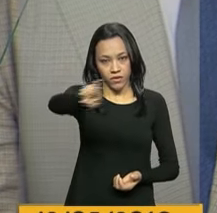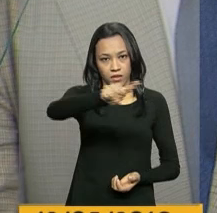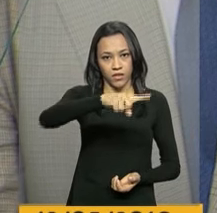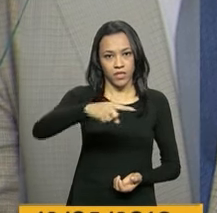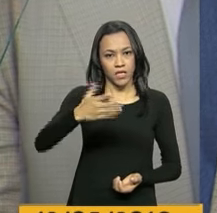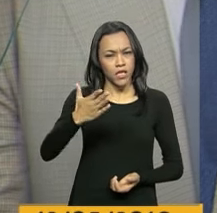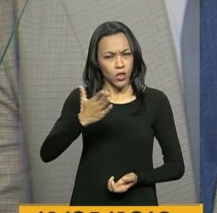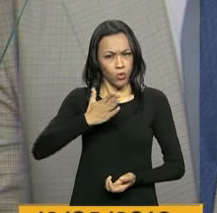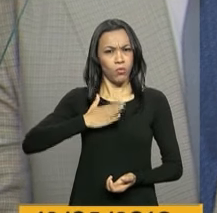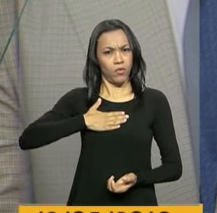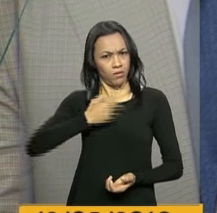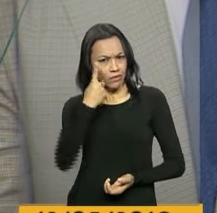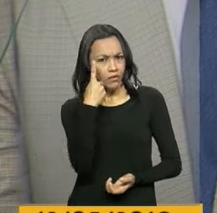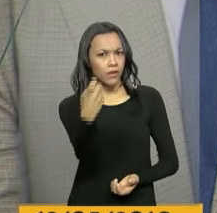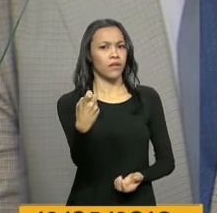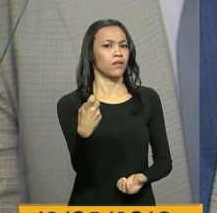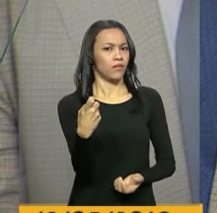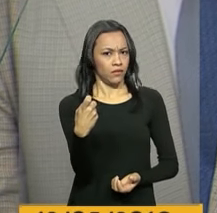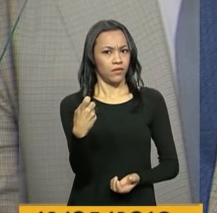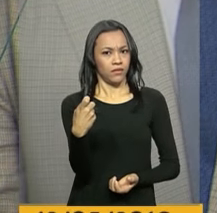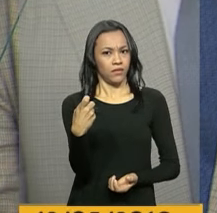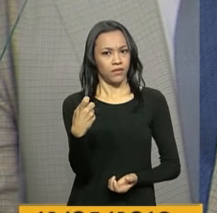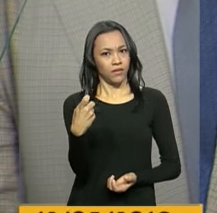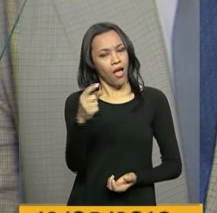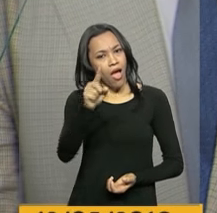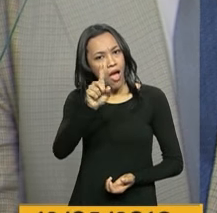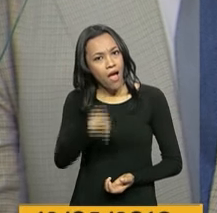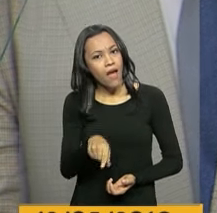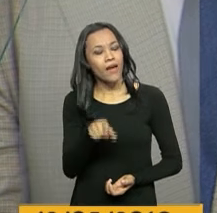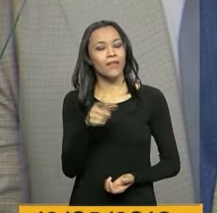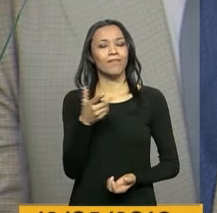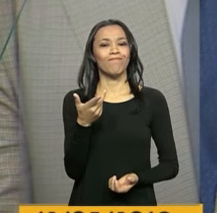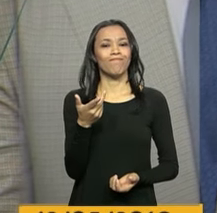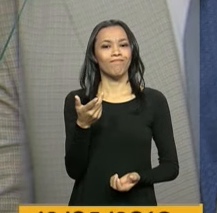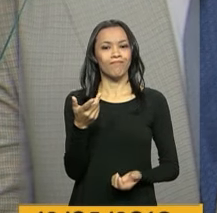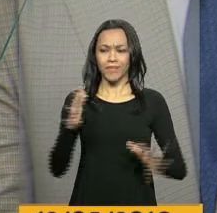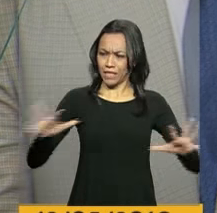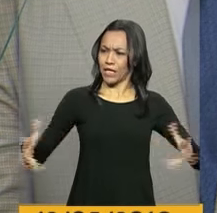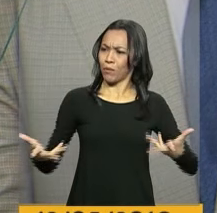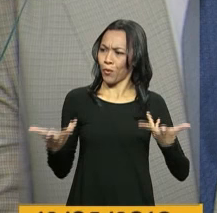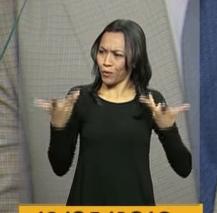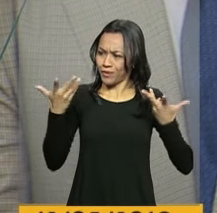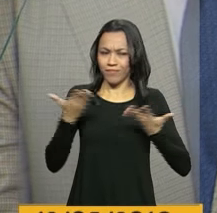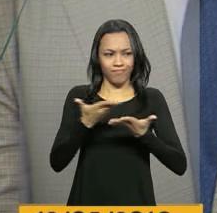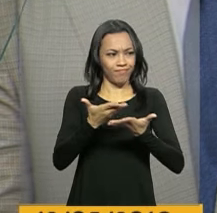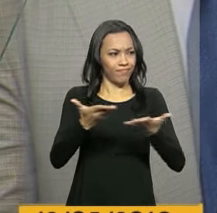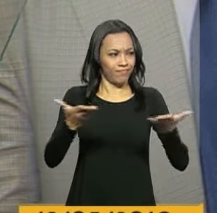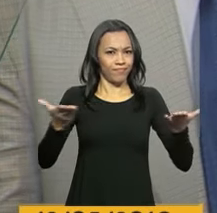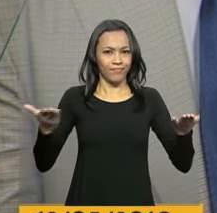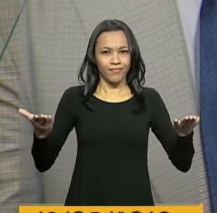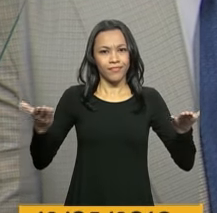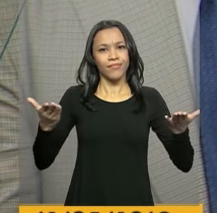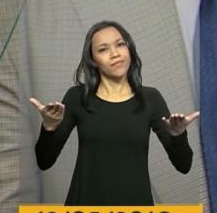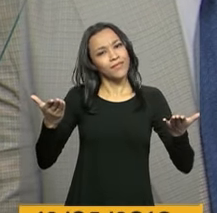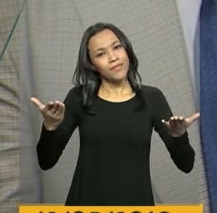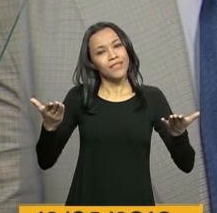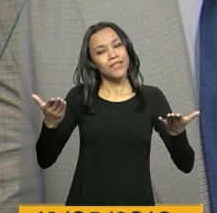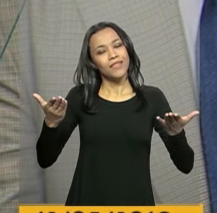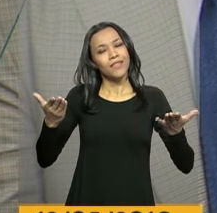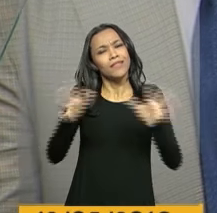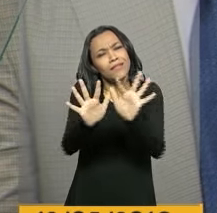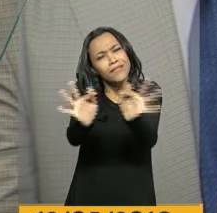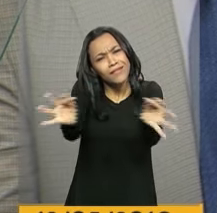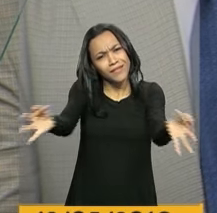que a minha intenção era realizar esta cerimônia, digamos assim, com a maior